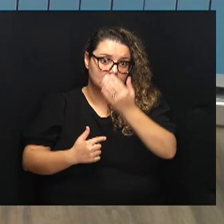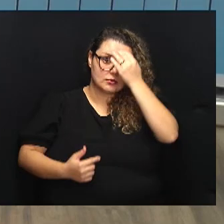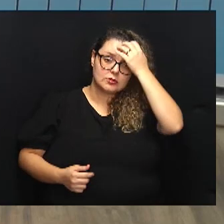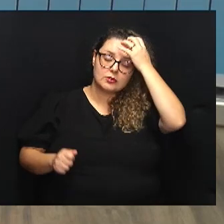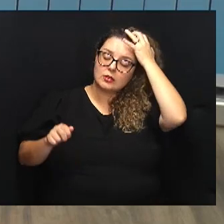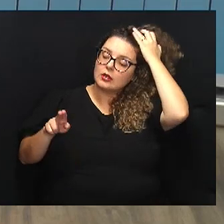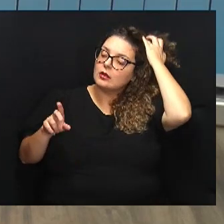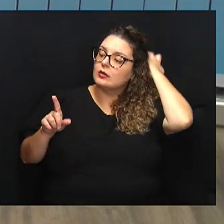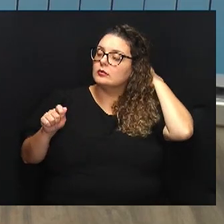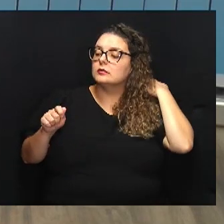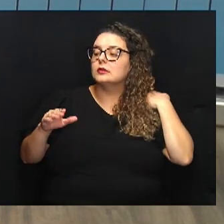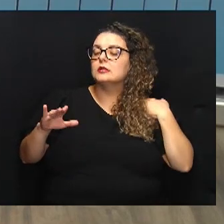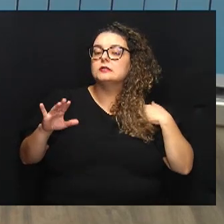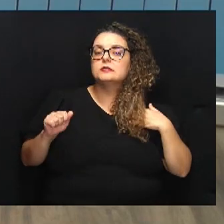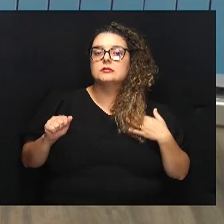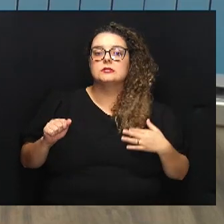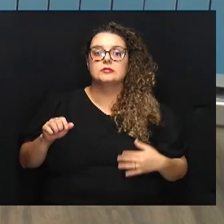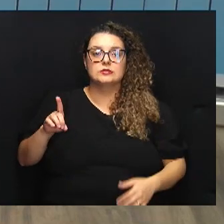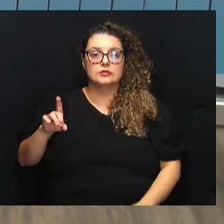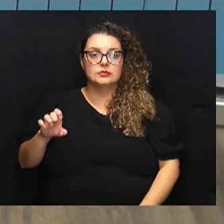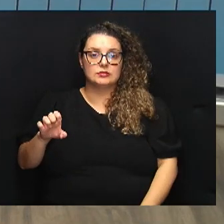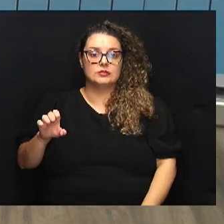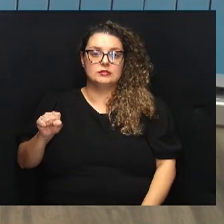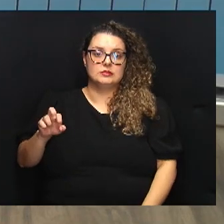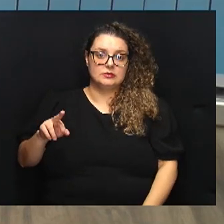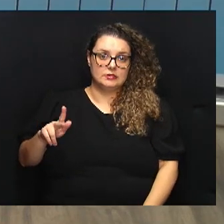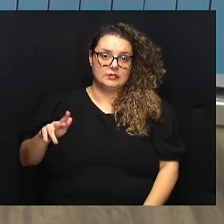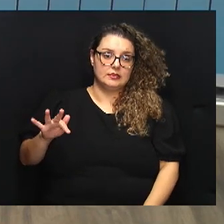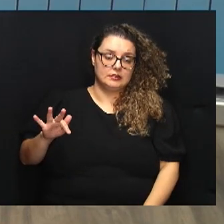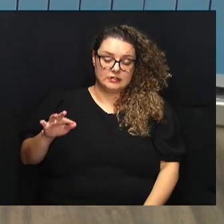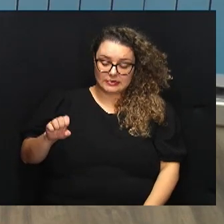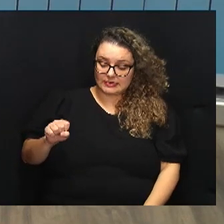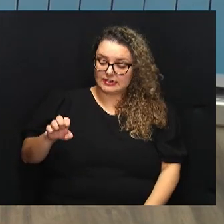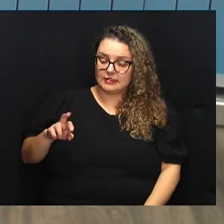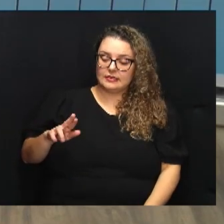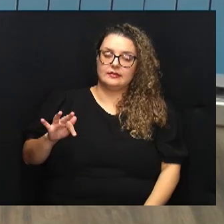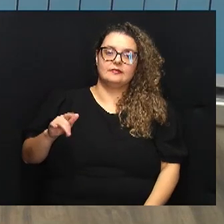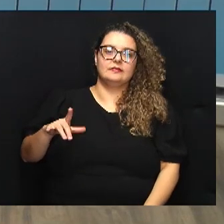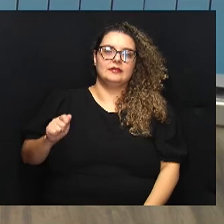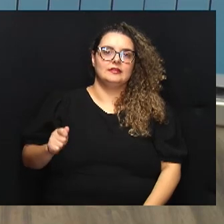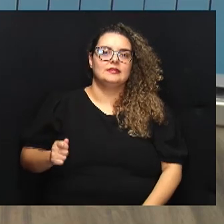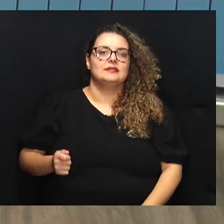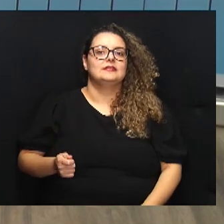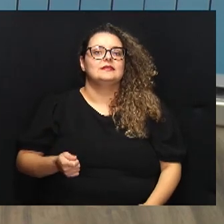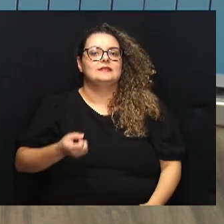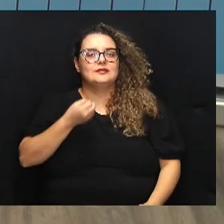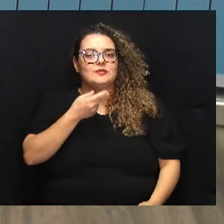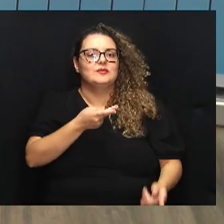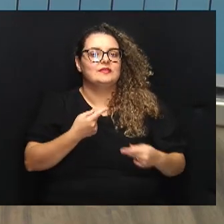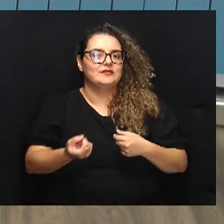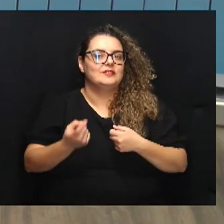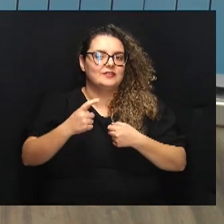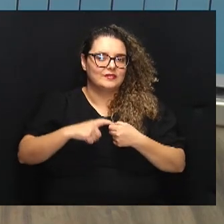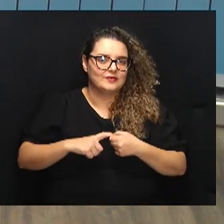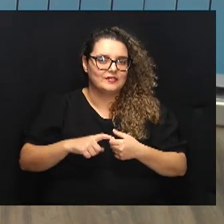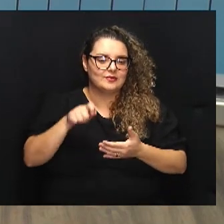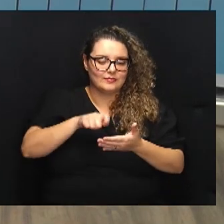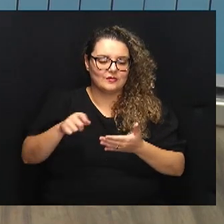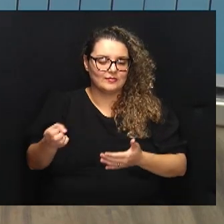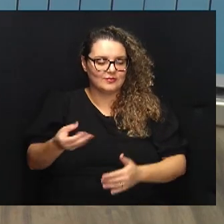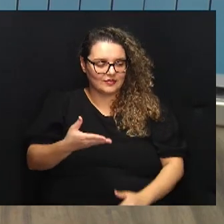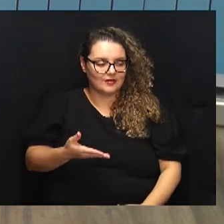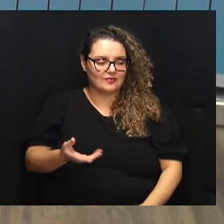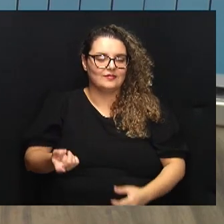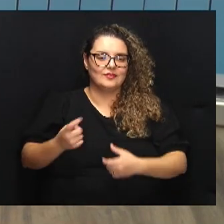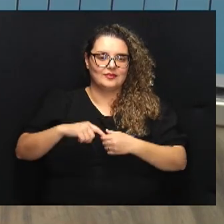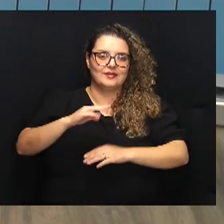de Ser Feliz. Já faço um novo convite para você retornar. Escreveu uma nova obra, retorne até aqui o Jornal Câmara Notícia e fique